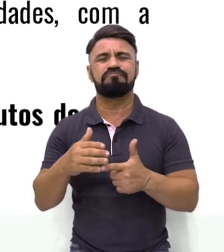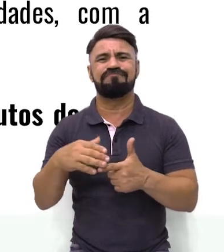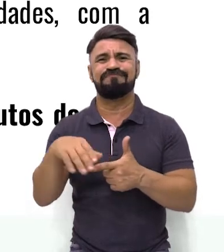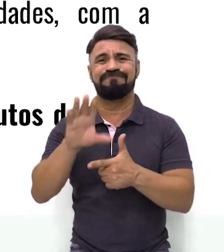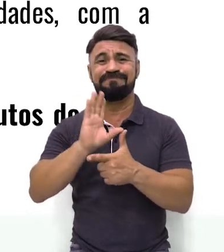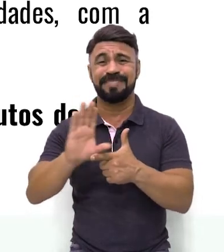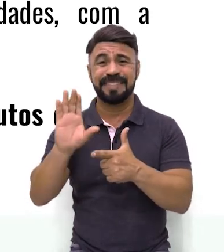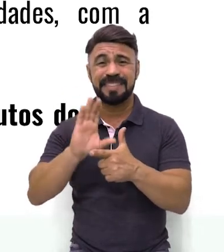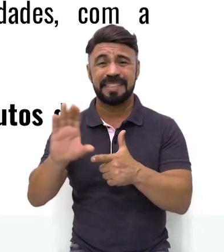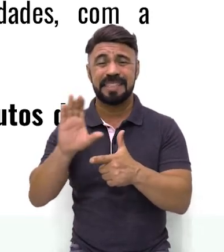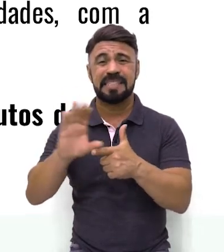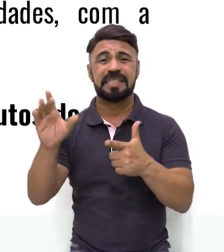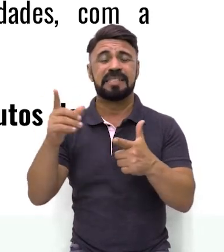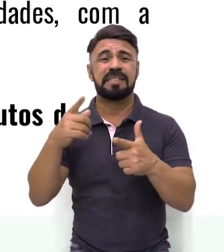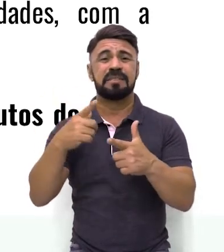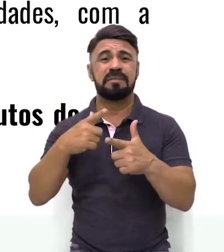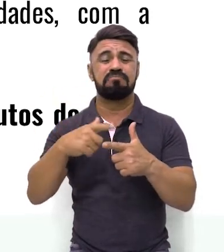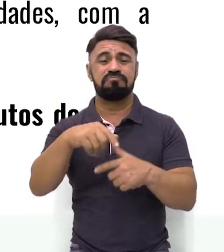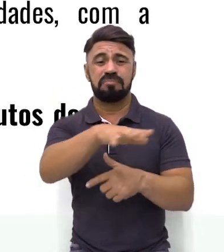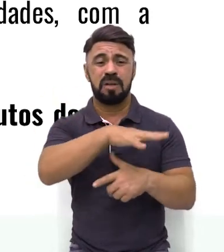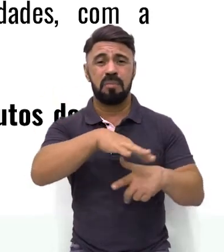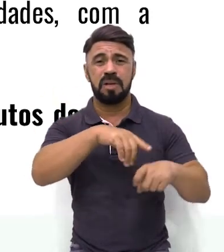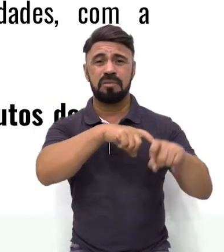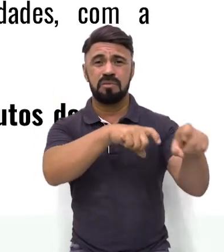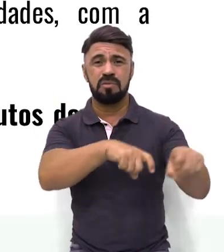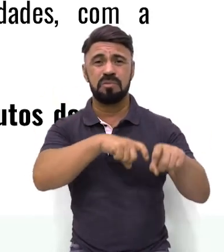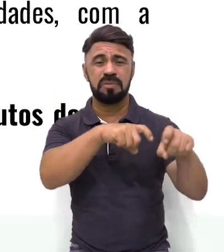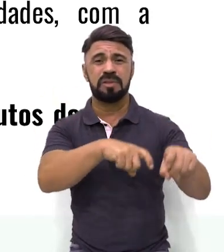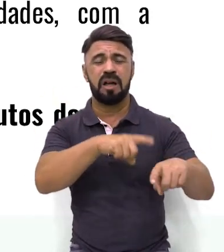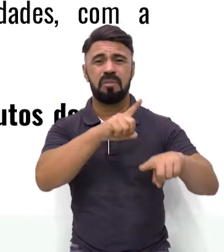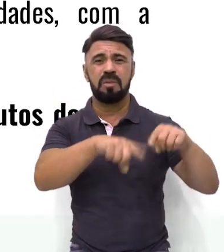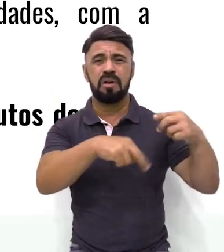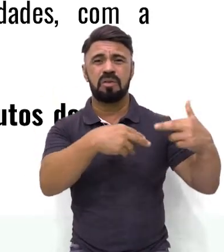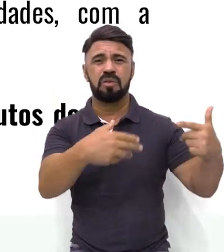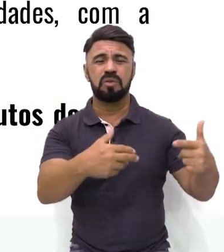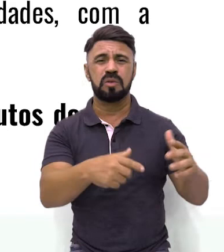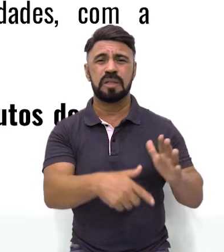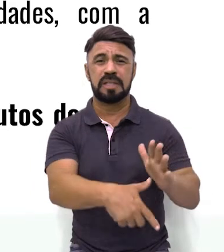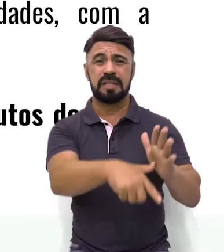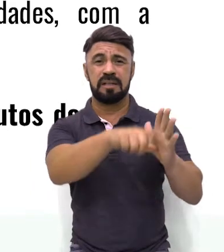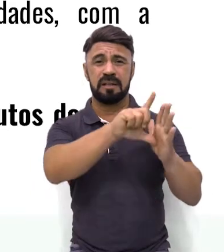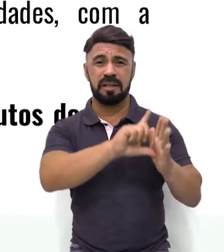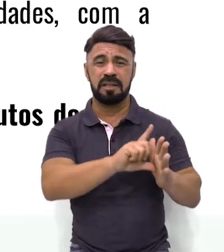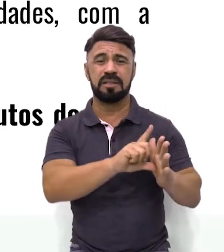acontece no meio rural, esses produtos que eram